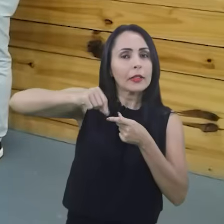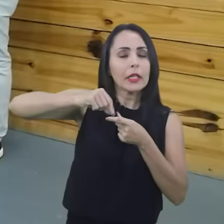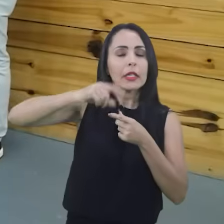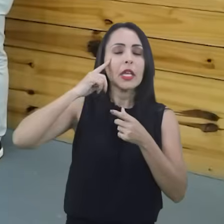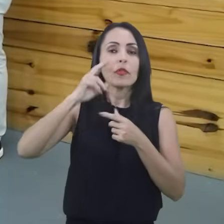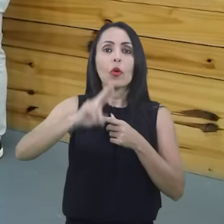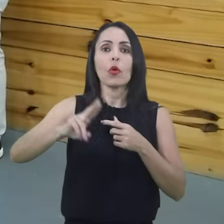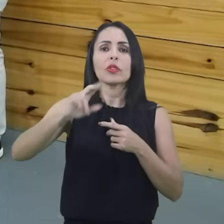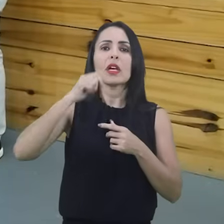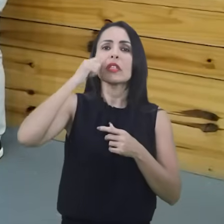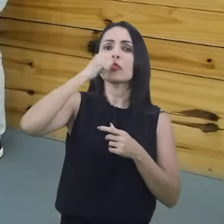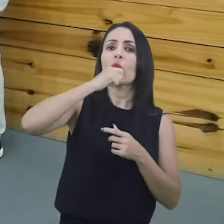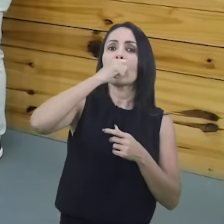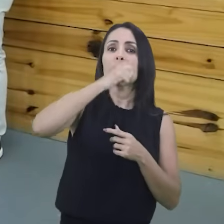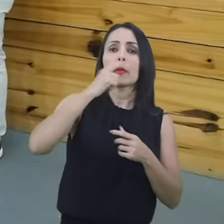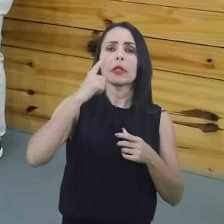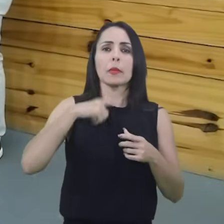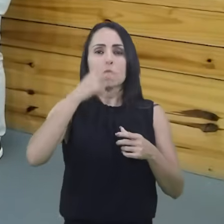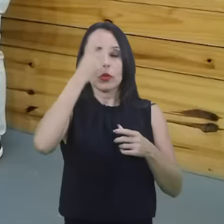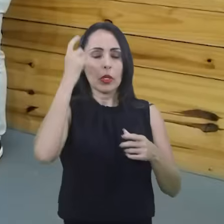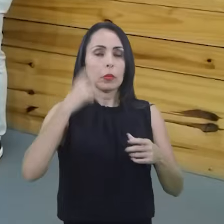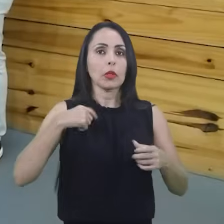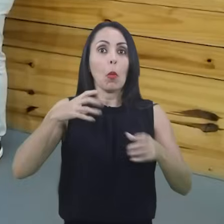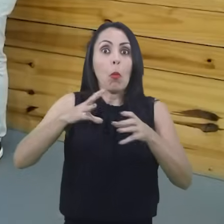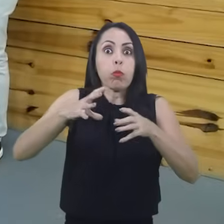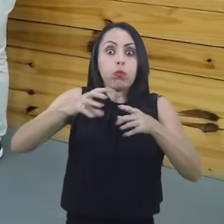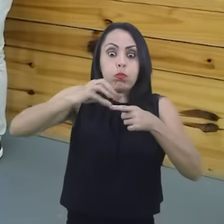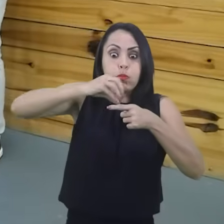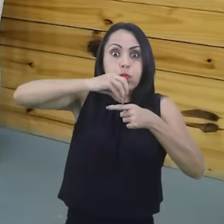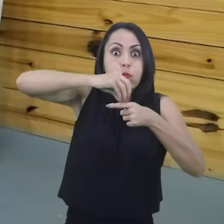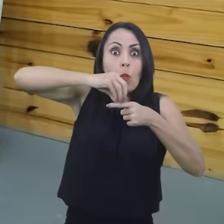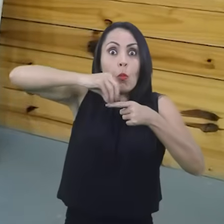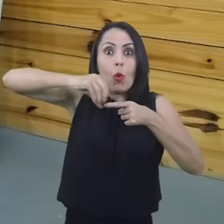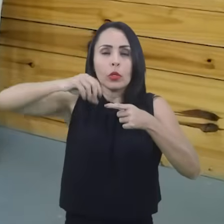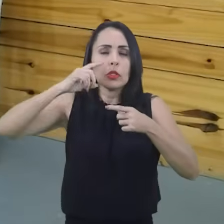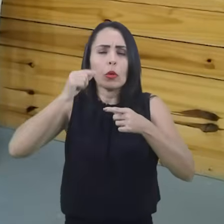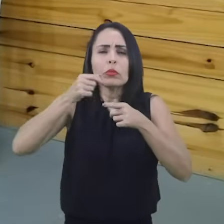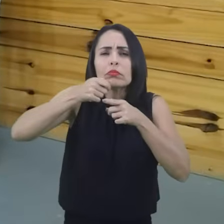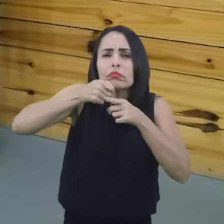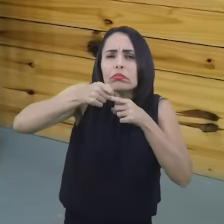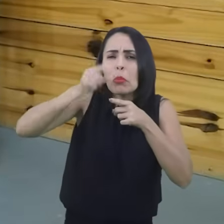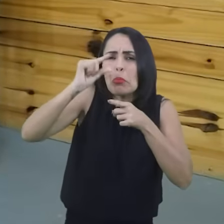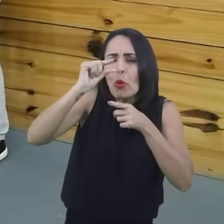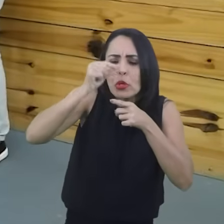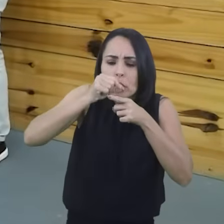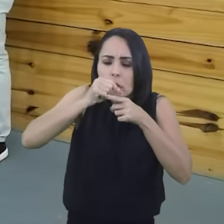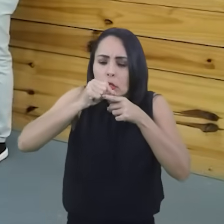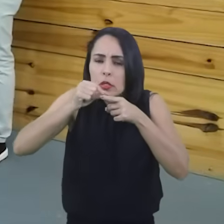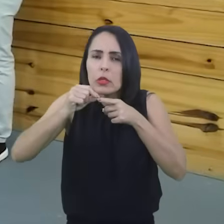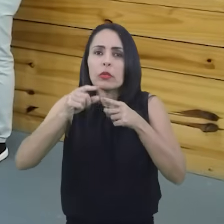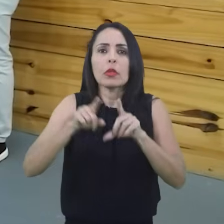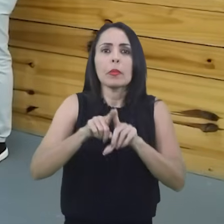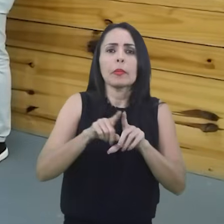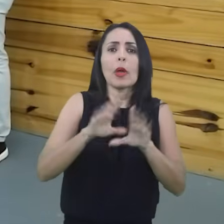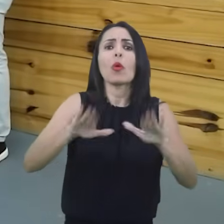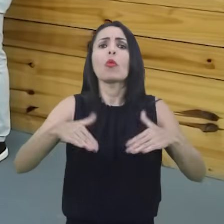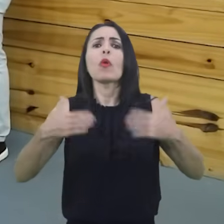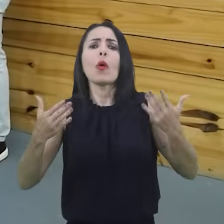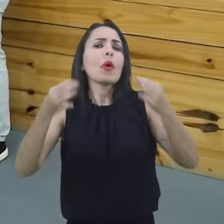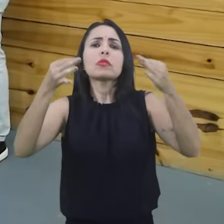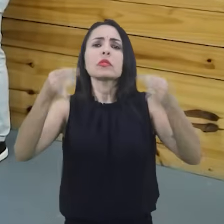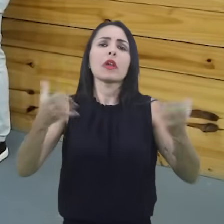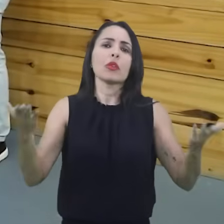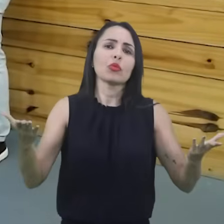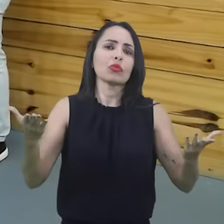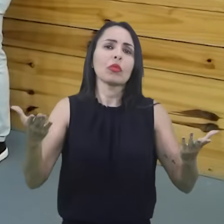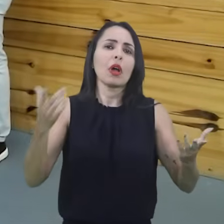devo usar na escovação dos dentes? Porque tem pessoas que botam muito, tem gente que bota só um pingo, né, como a gente chama. Qual é a